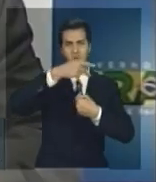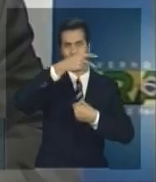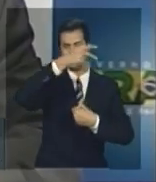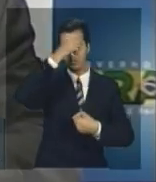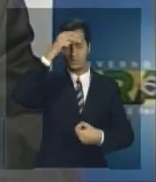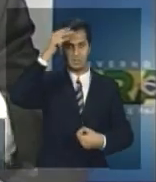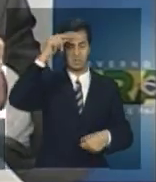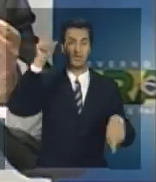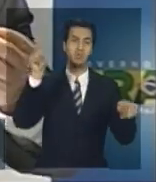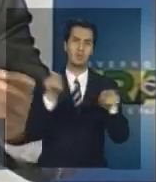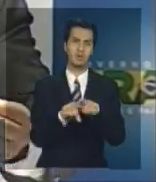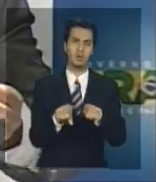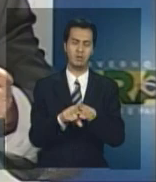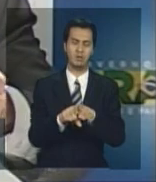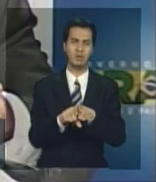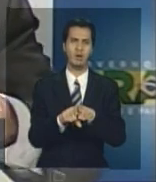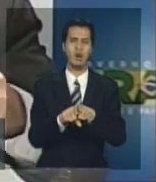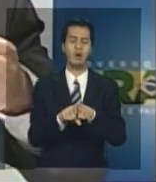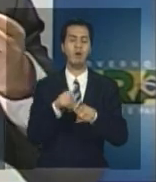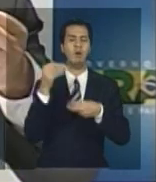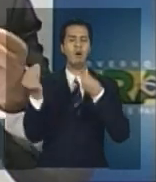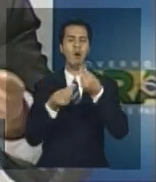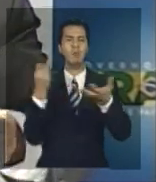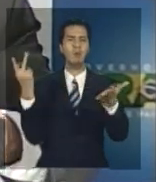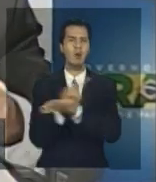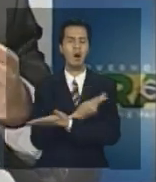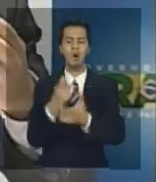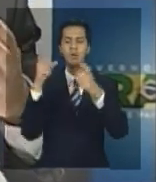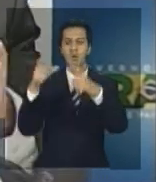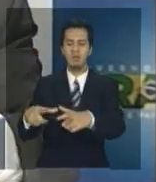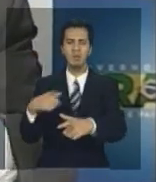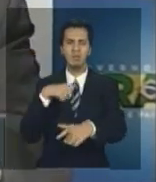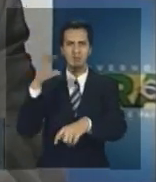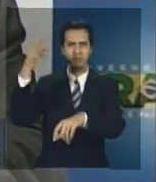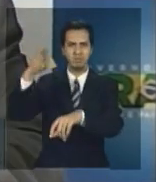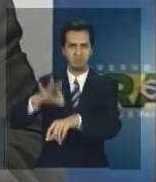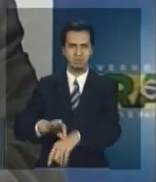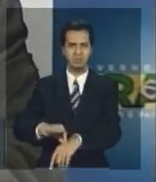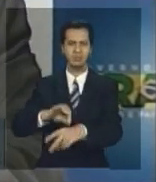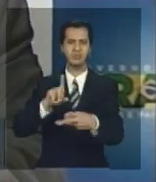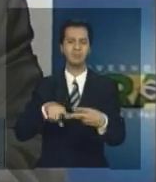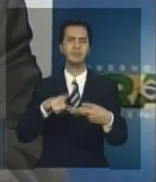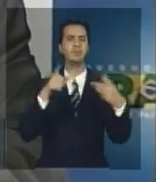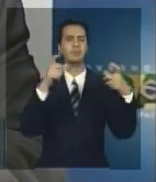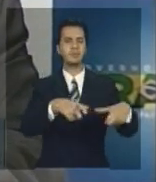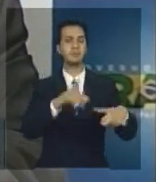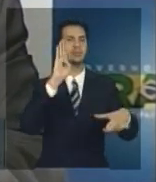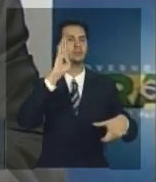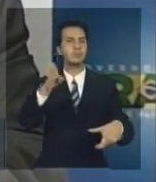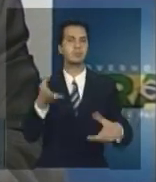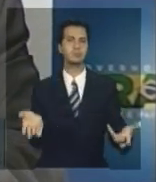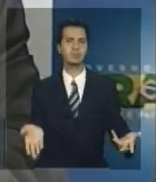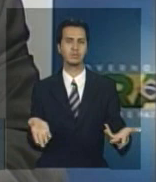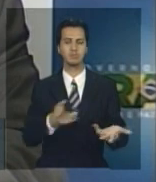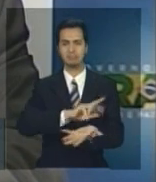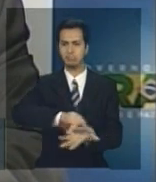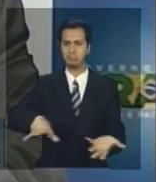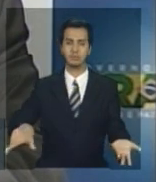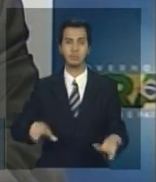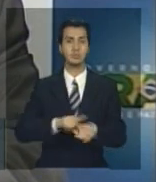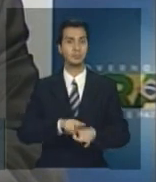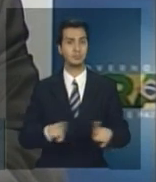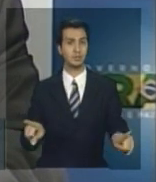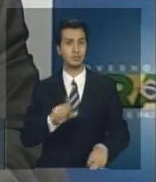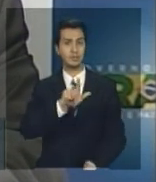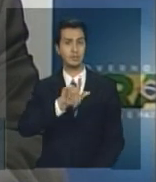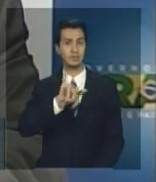do levantamento, de onde estão o foco dos mosquitos, a quantidade, qual que é o principal local. mas ele é apenas